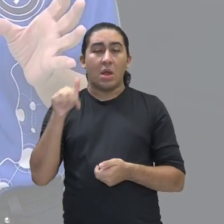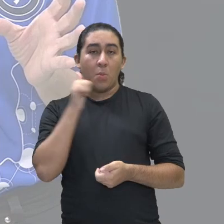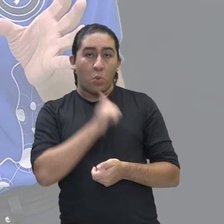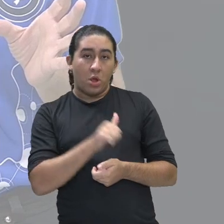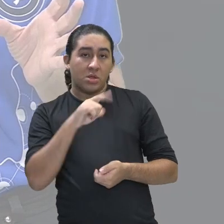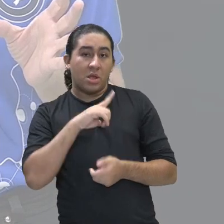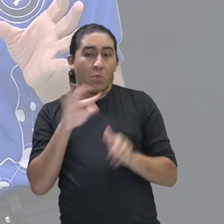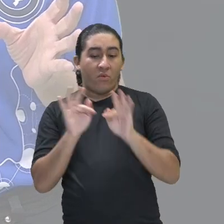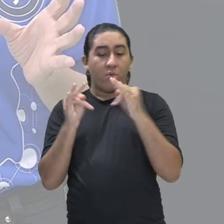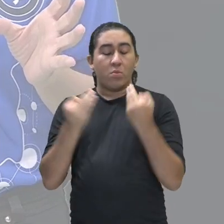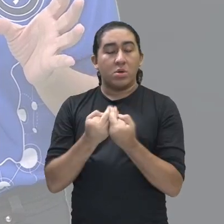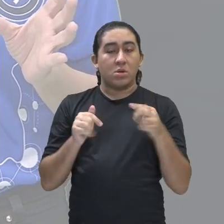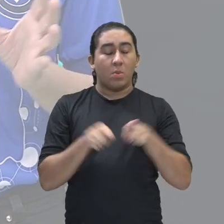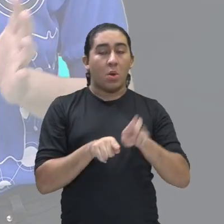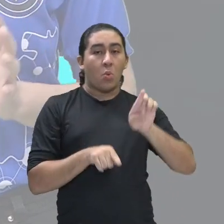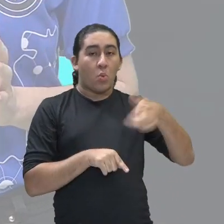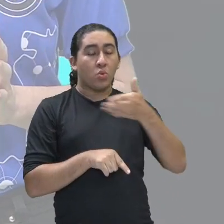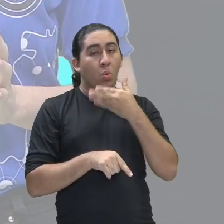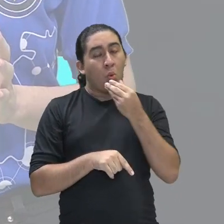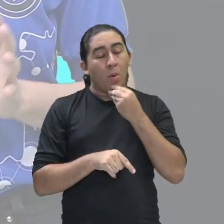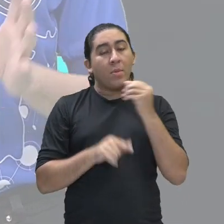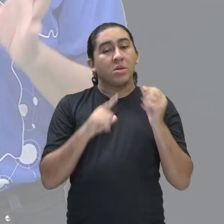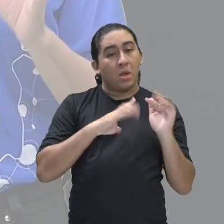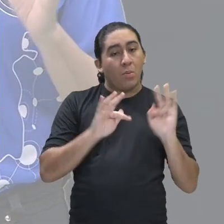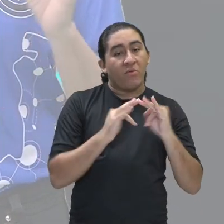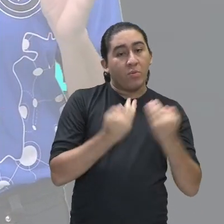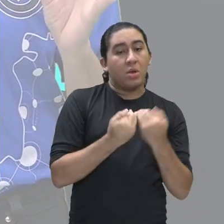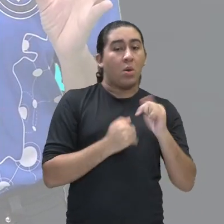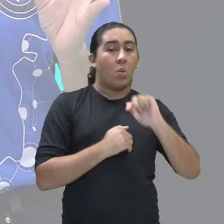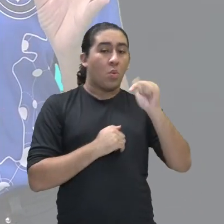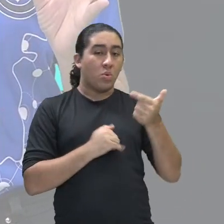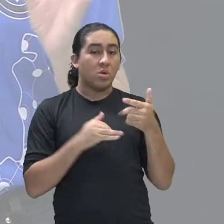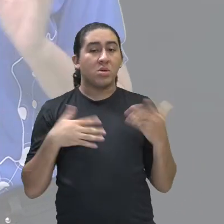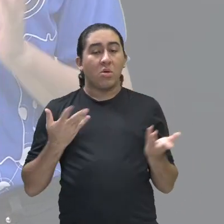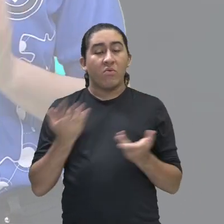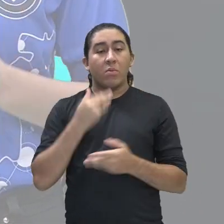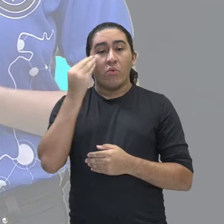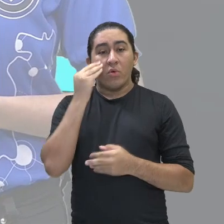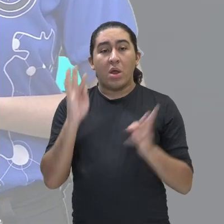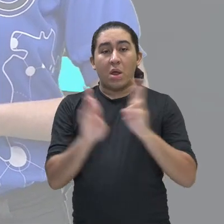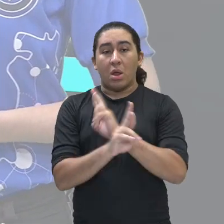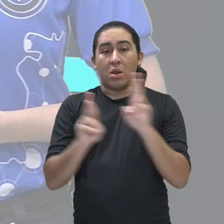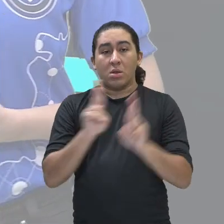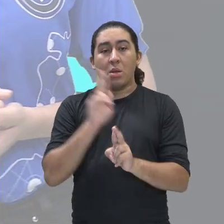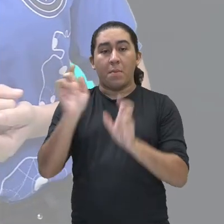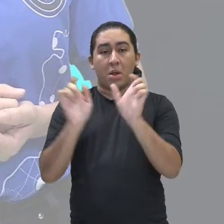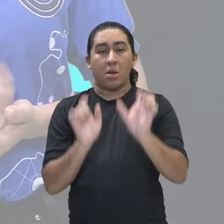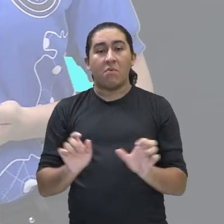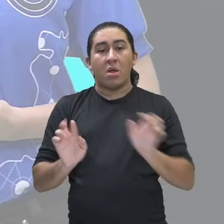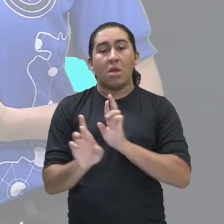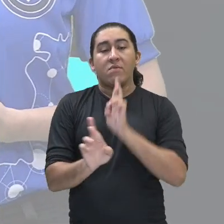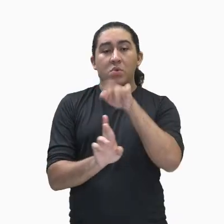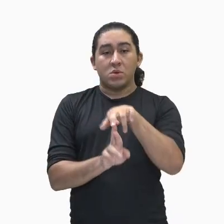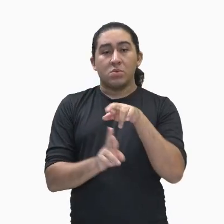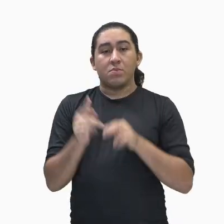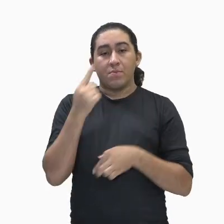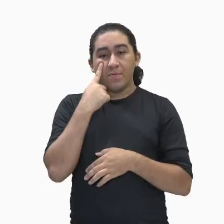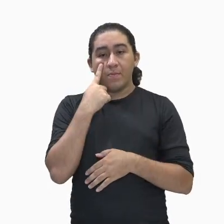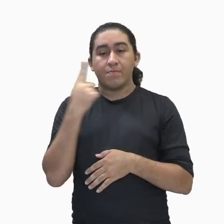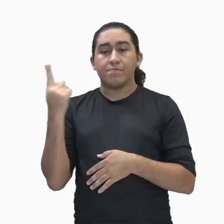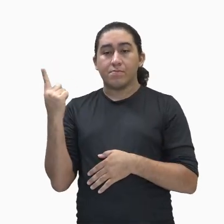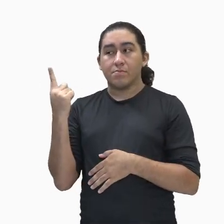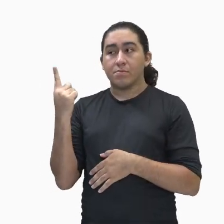Spouse. Spouse. Spouse. Então, na nossa lista nós temos husband,